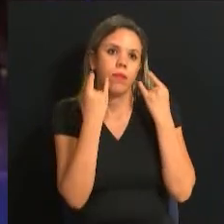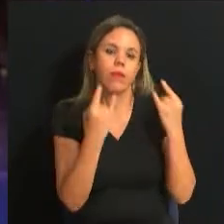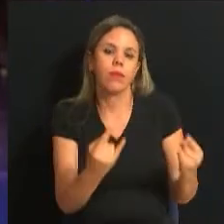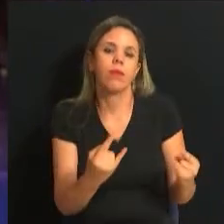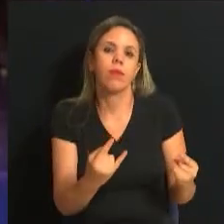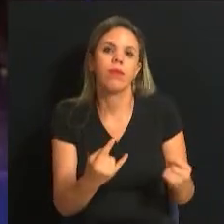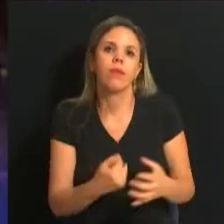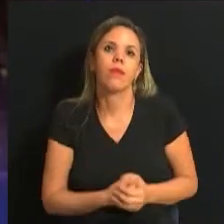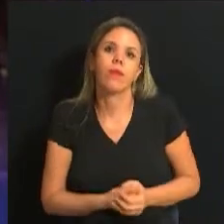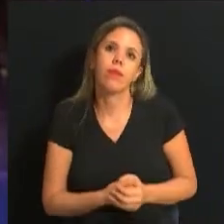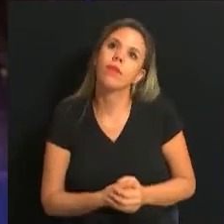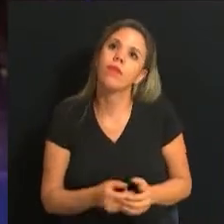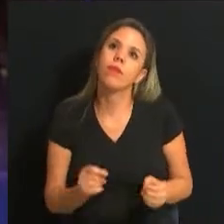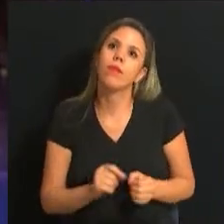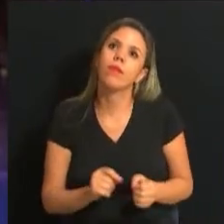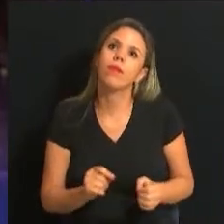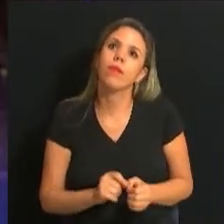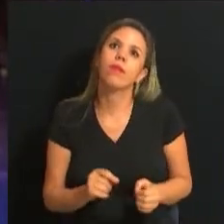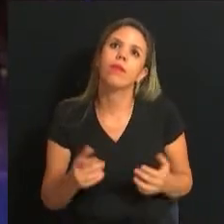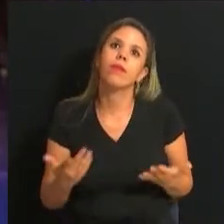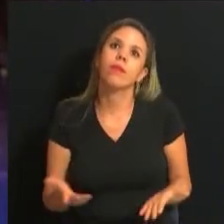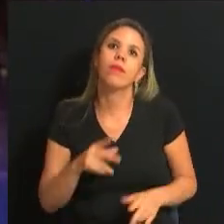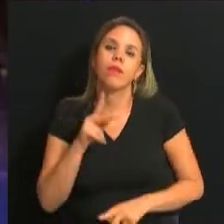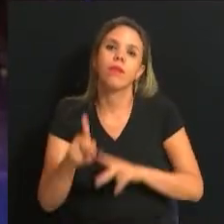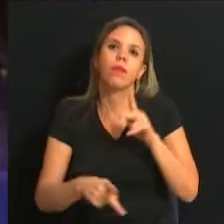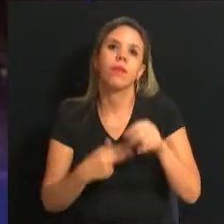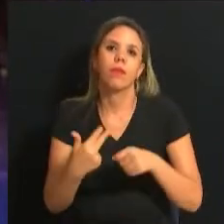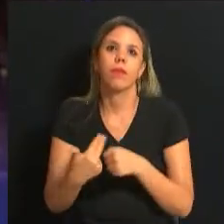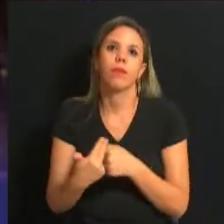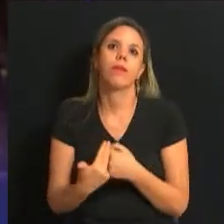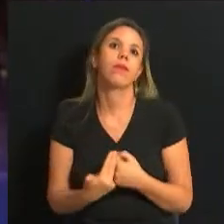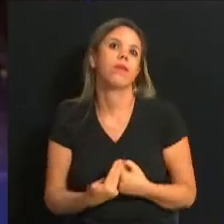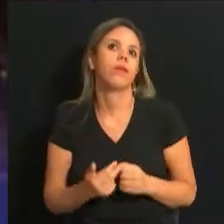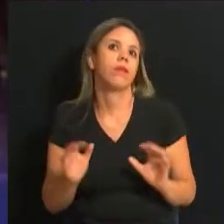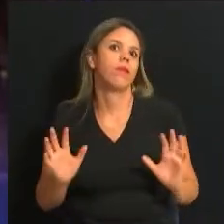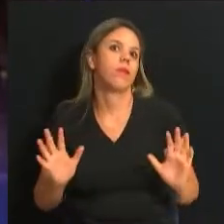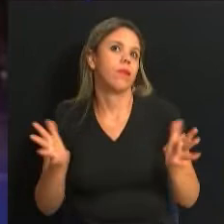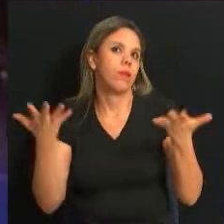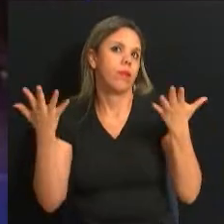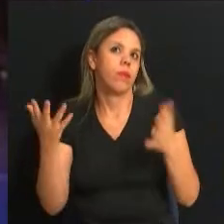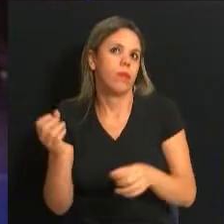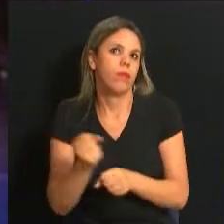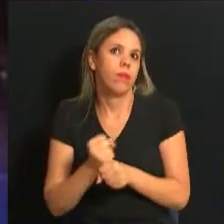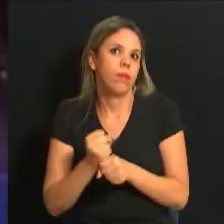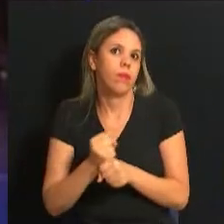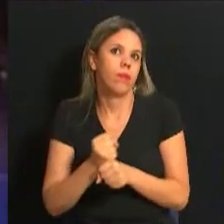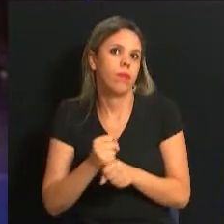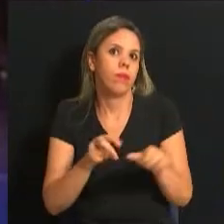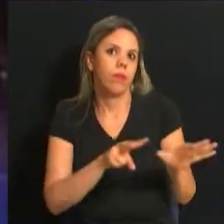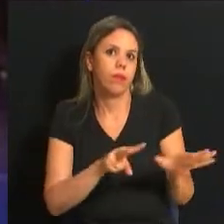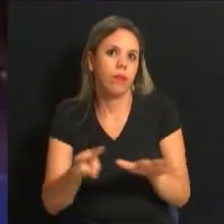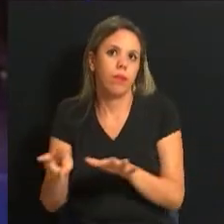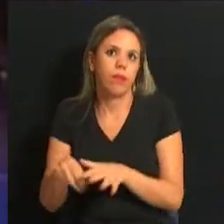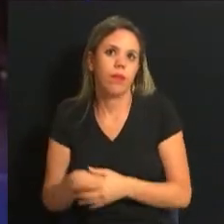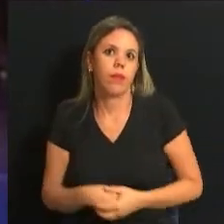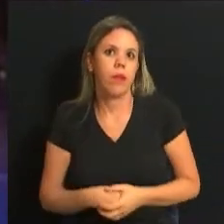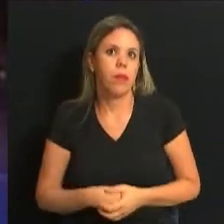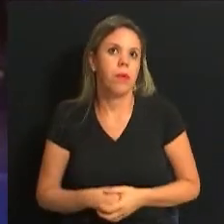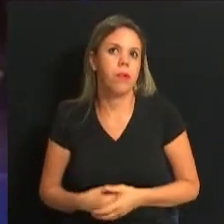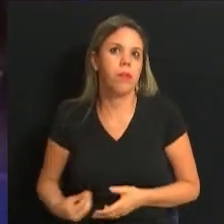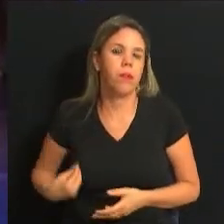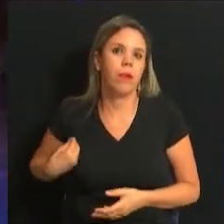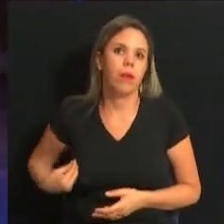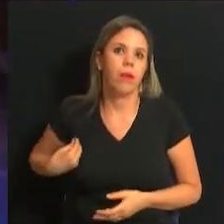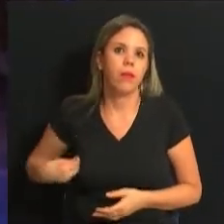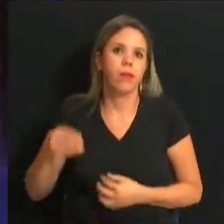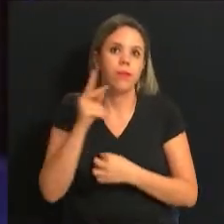sendo realizadas, não é, pelo pessoal da Unicamp em comemoração ao centenário da Semana Moderna. Eu estou aqui com a